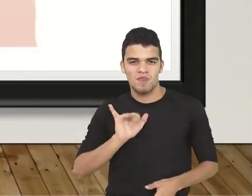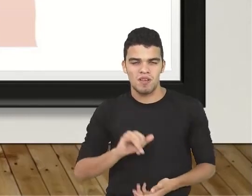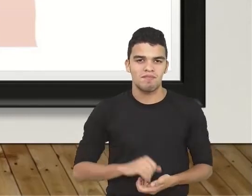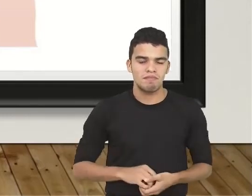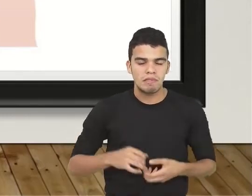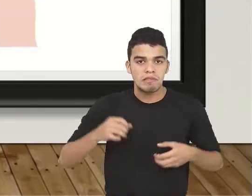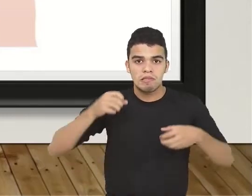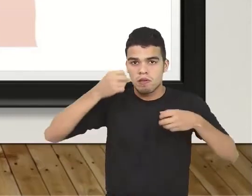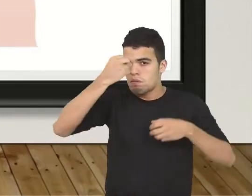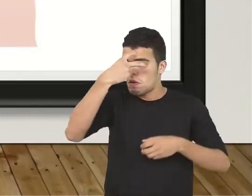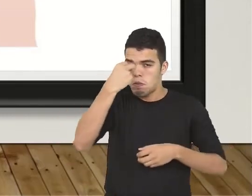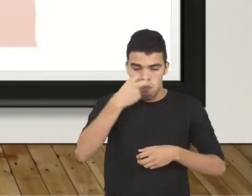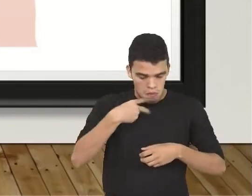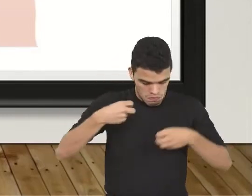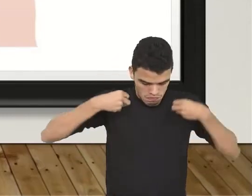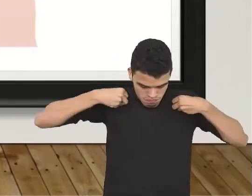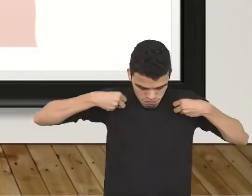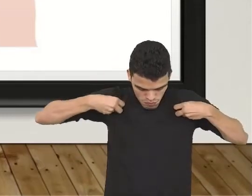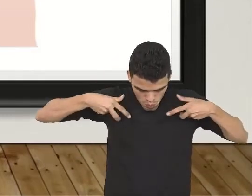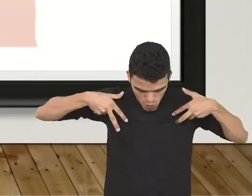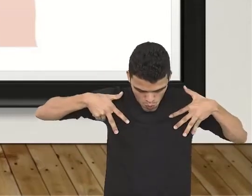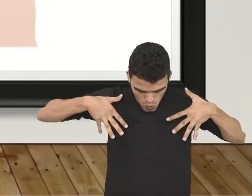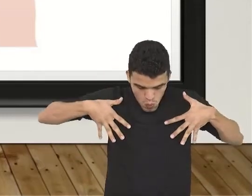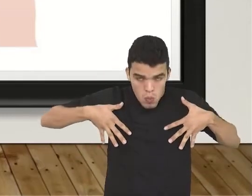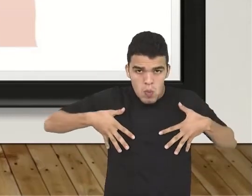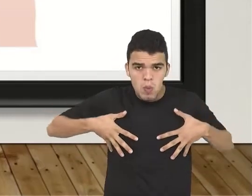pulmões, danifica todo o sistema respiratório